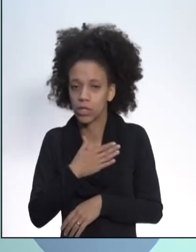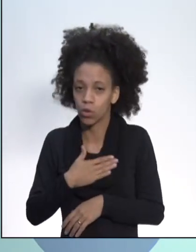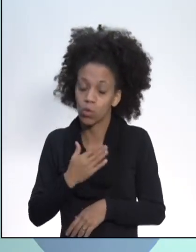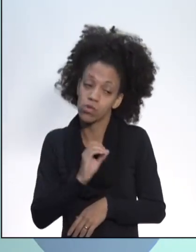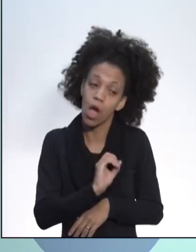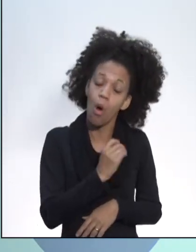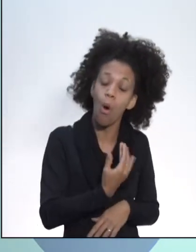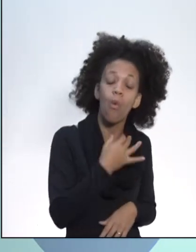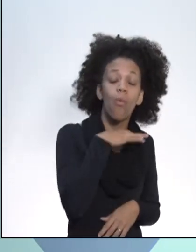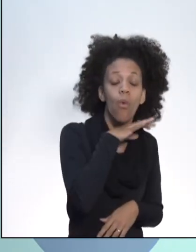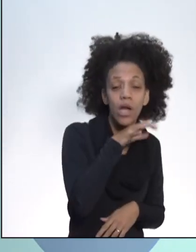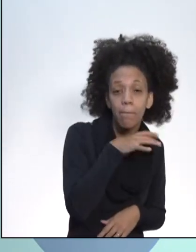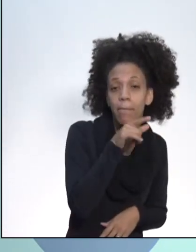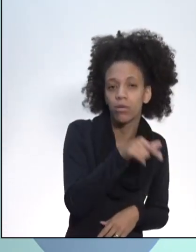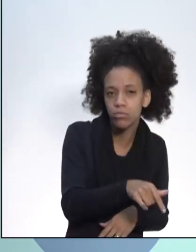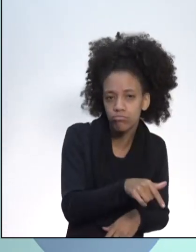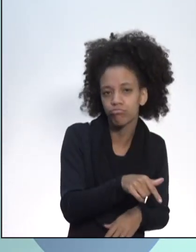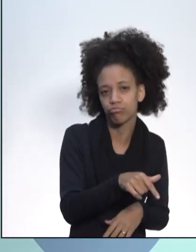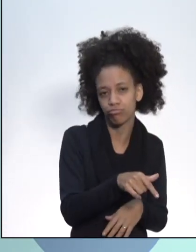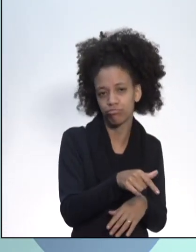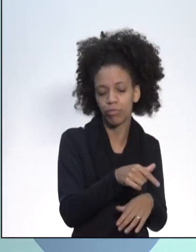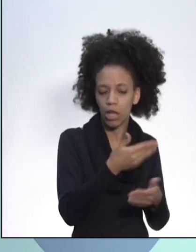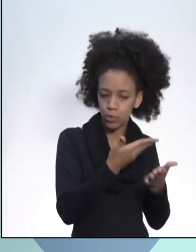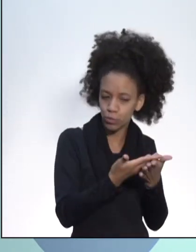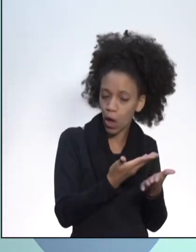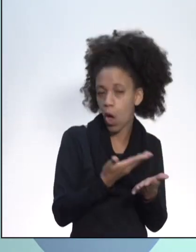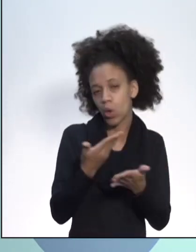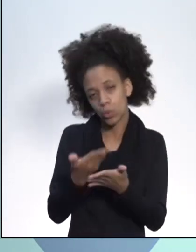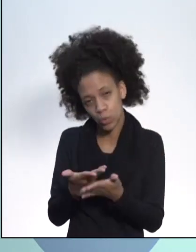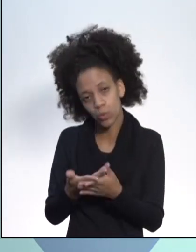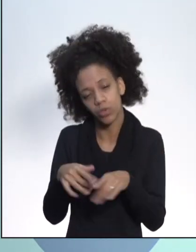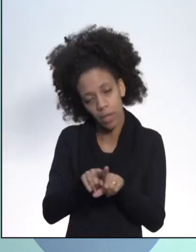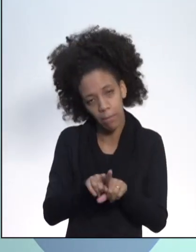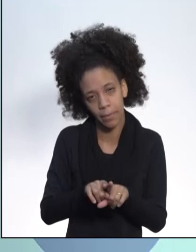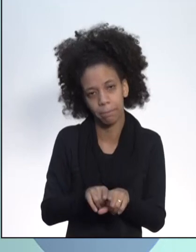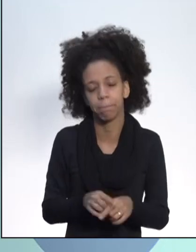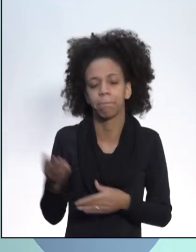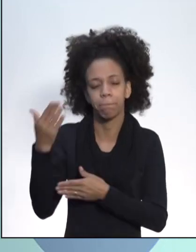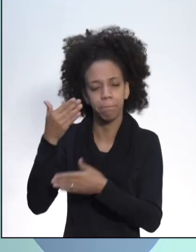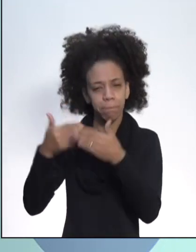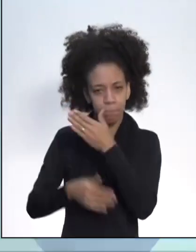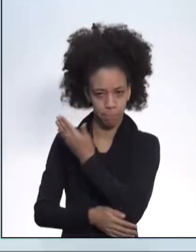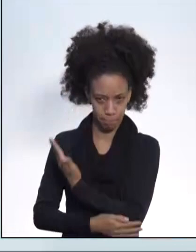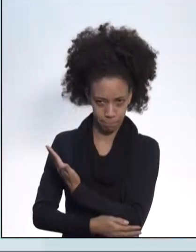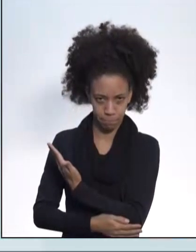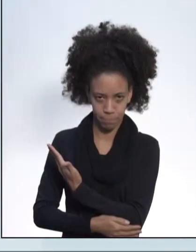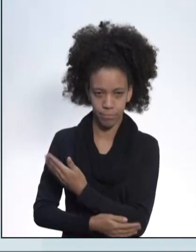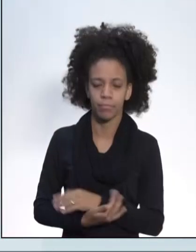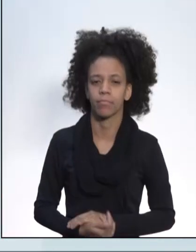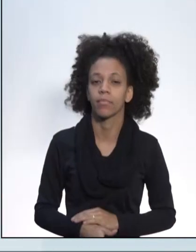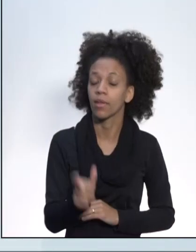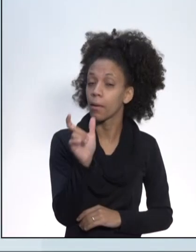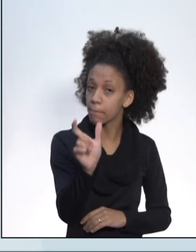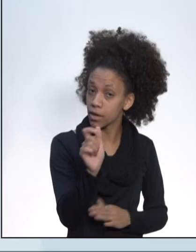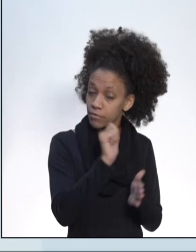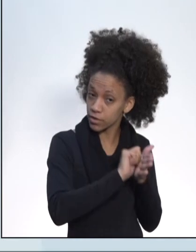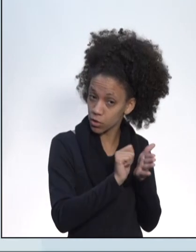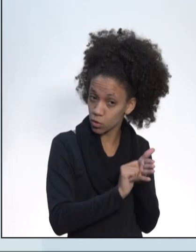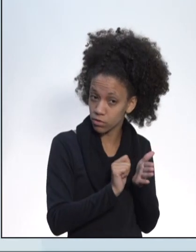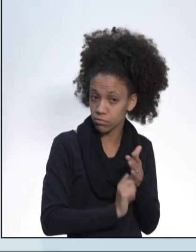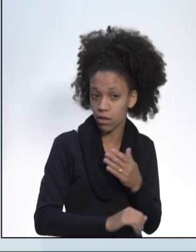ou dos nossos estudos. Tá certo? A próxima palavrinha que vocês vão anotar